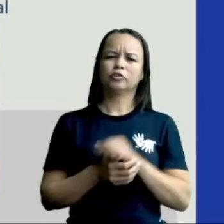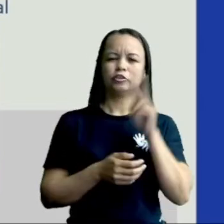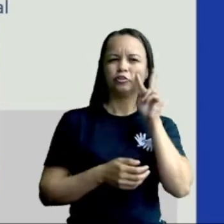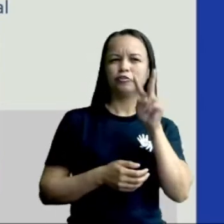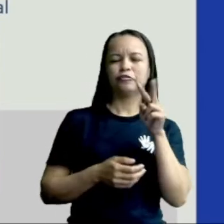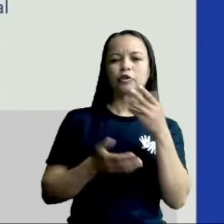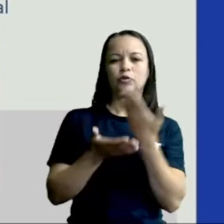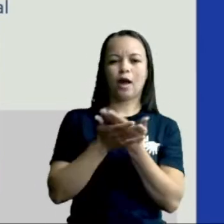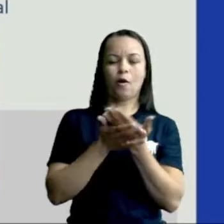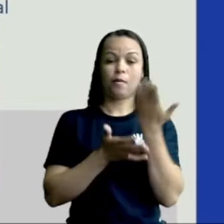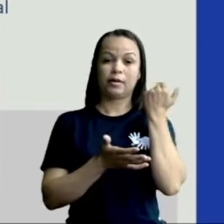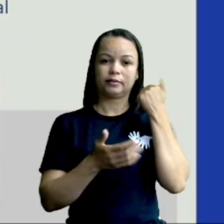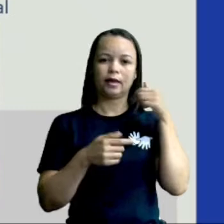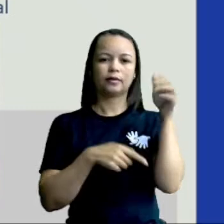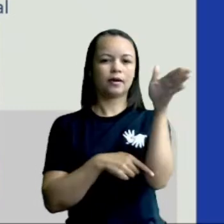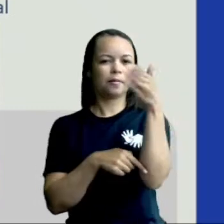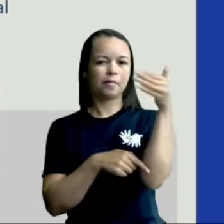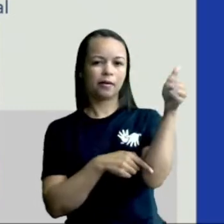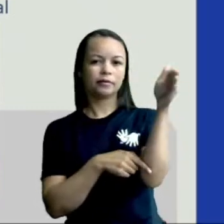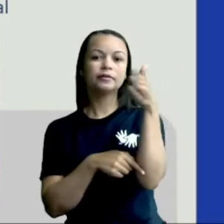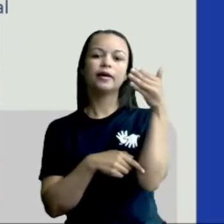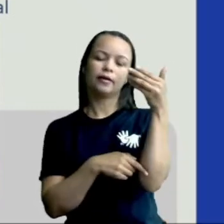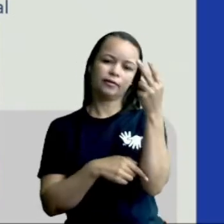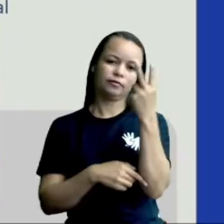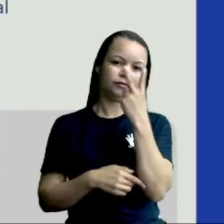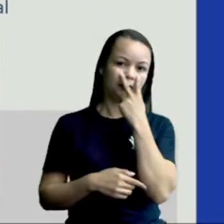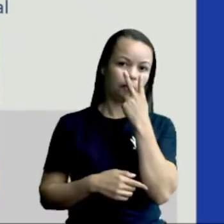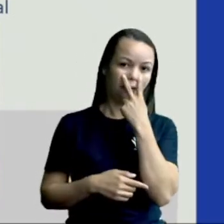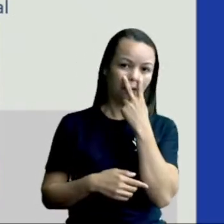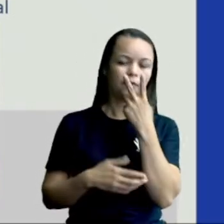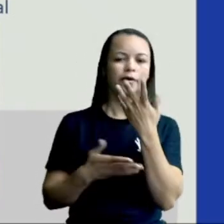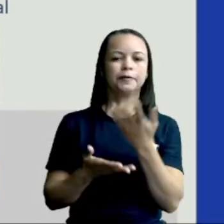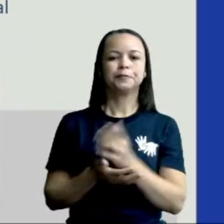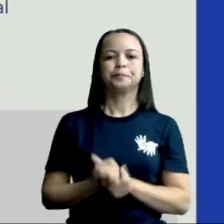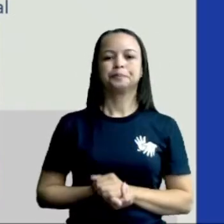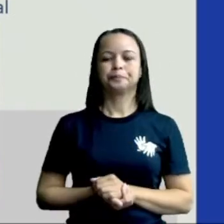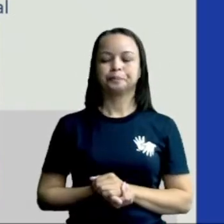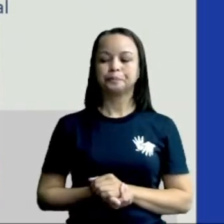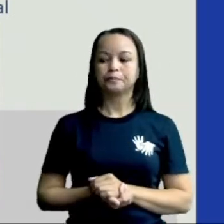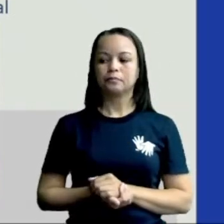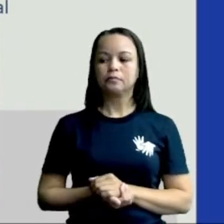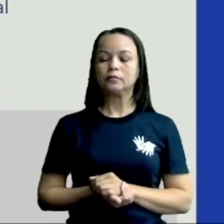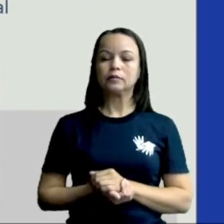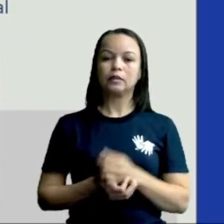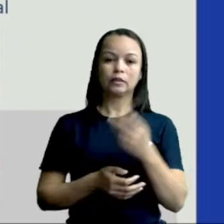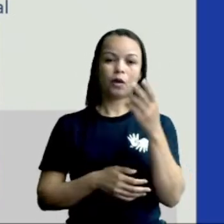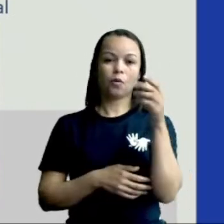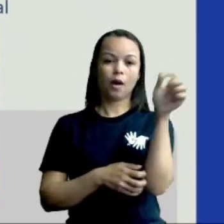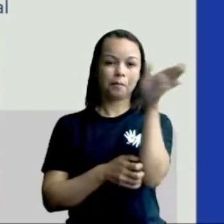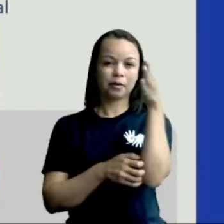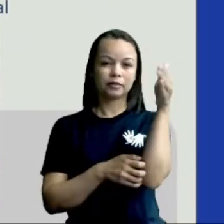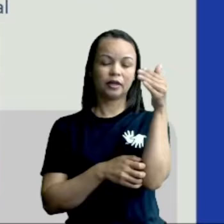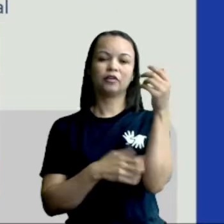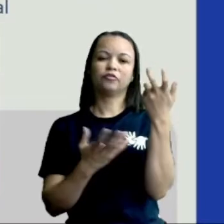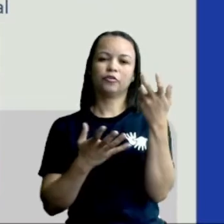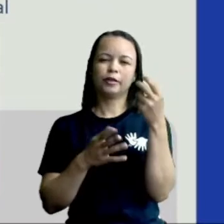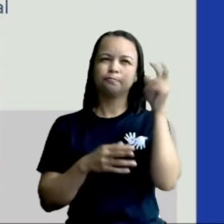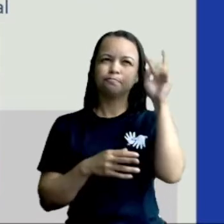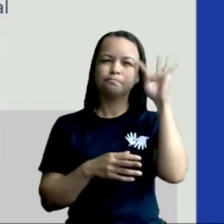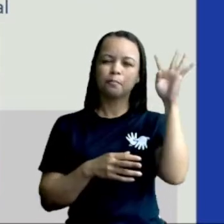Bandeira, temos aqui a bandeira, né, de Vitória de Santo Antão. Olha só, a bandeira foi idealizada por Romero Connolly,